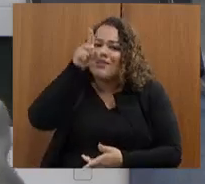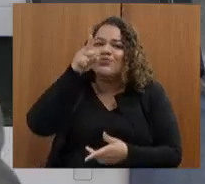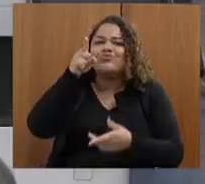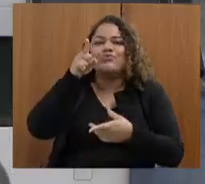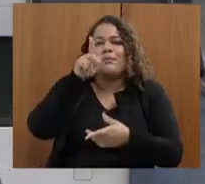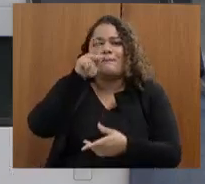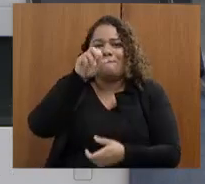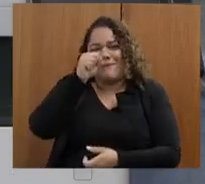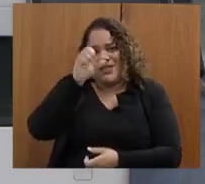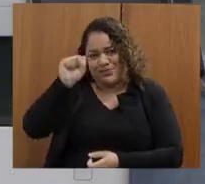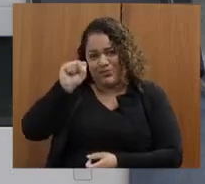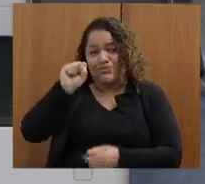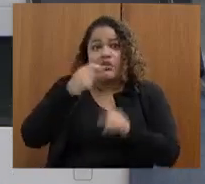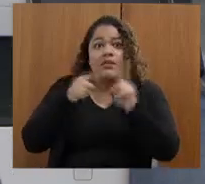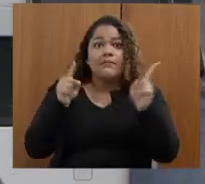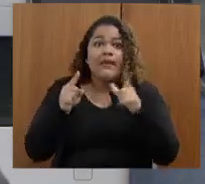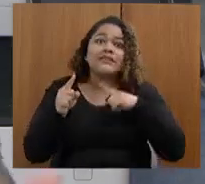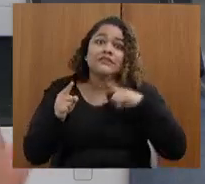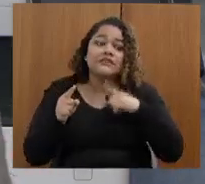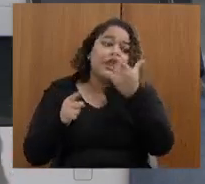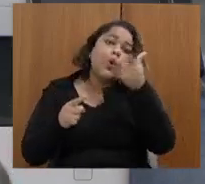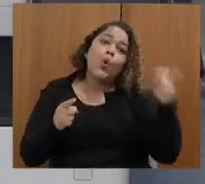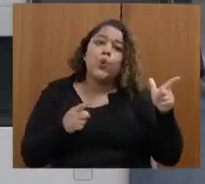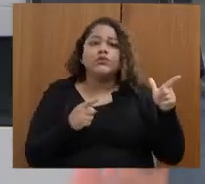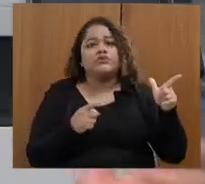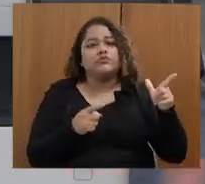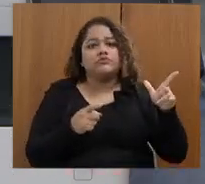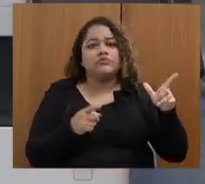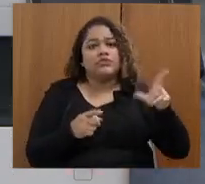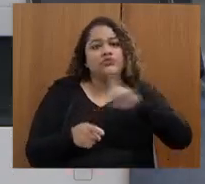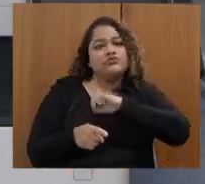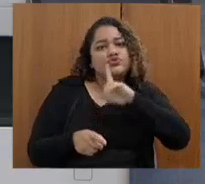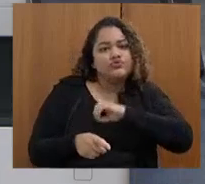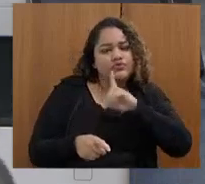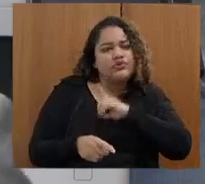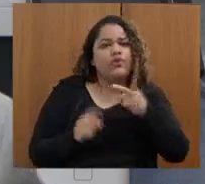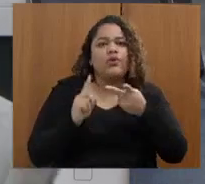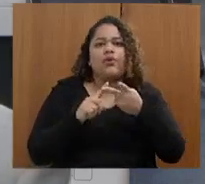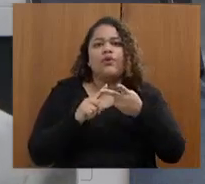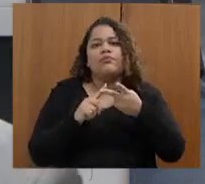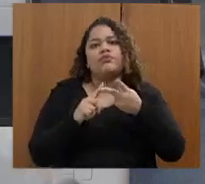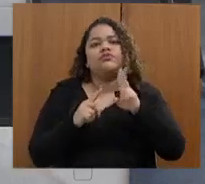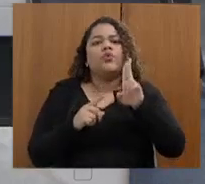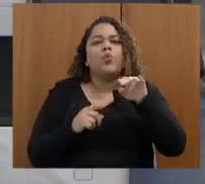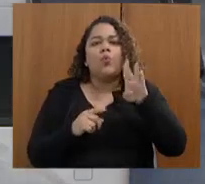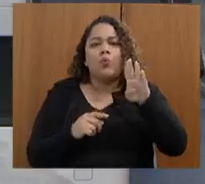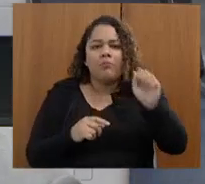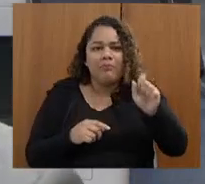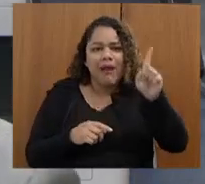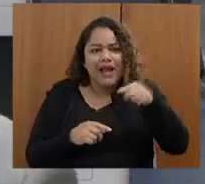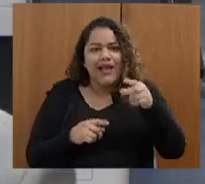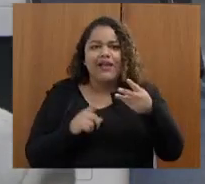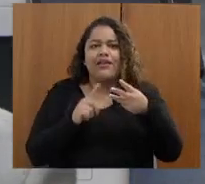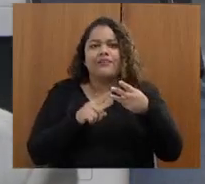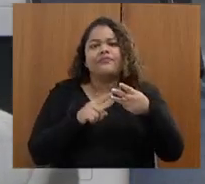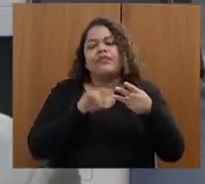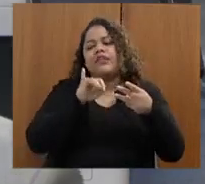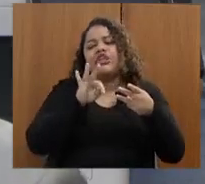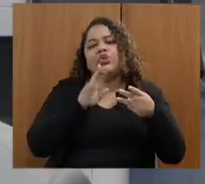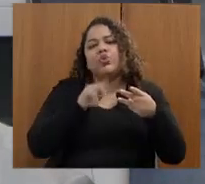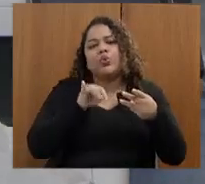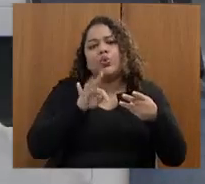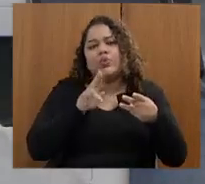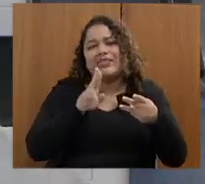é realidade de Divinópolis Frutal Ituiutaba João Monlevade Leopoldina Ubá enfim Então